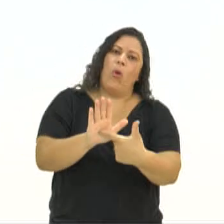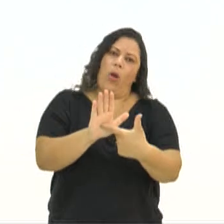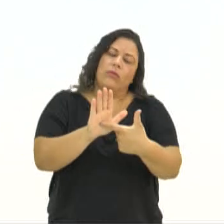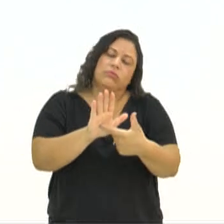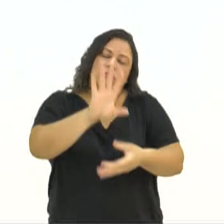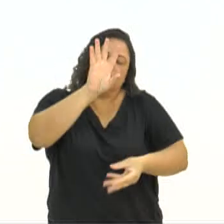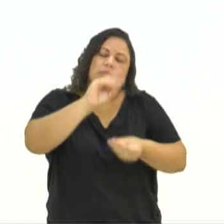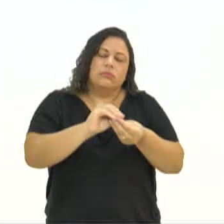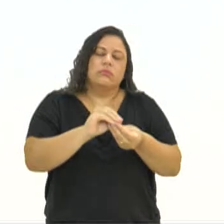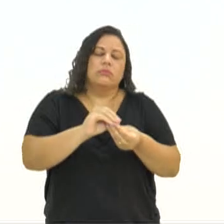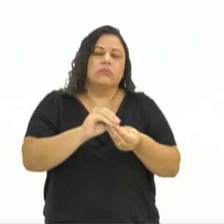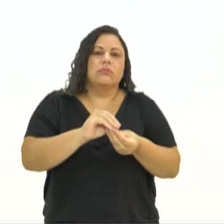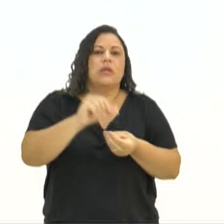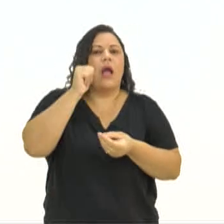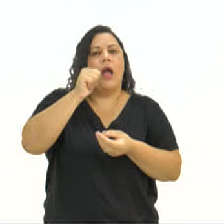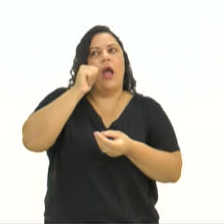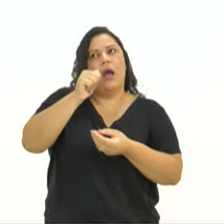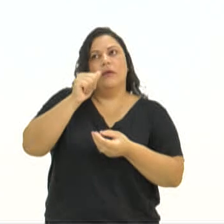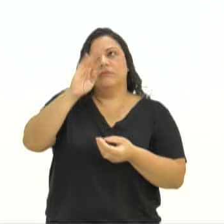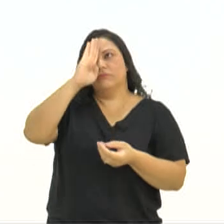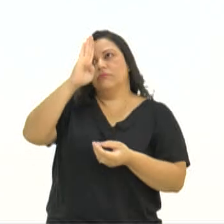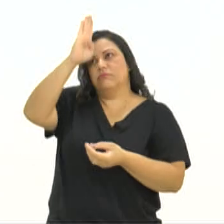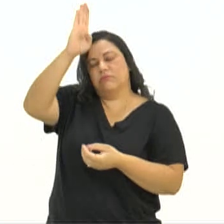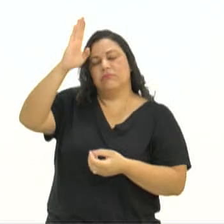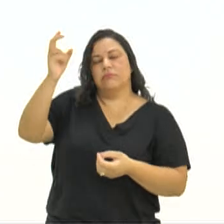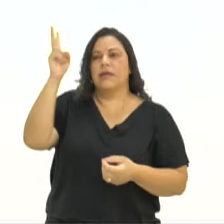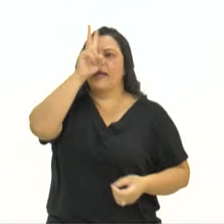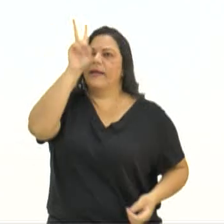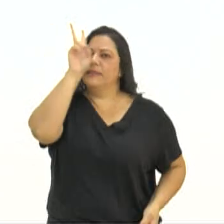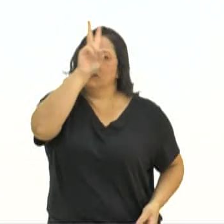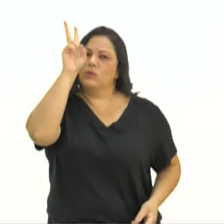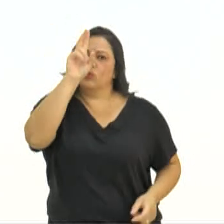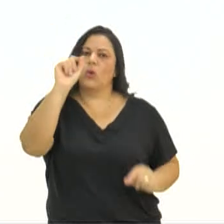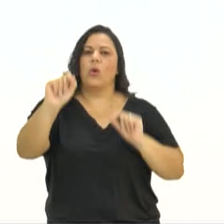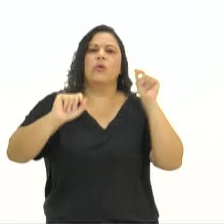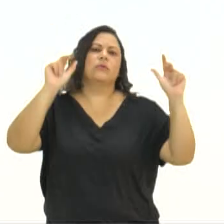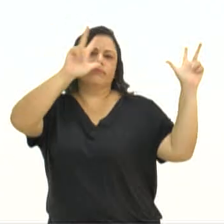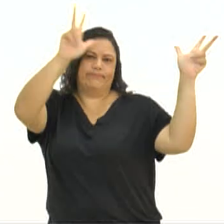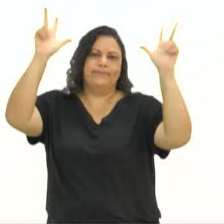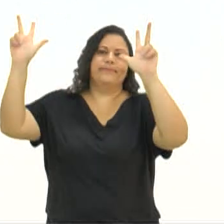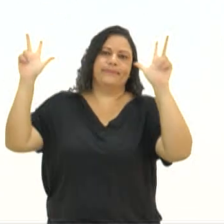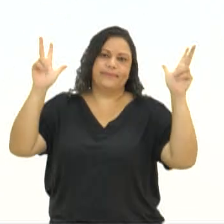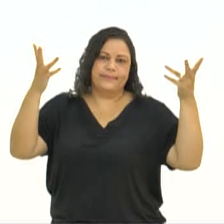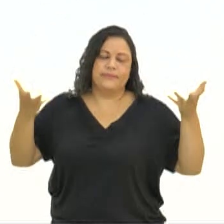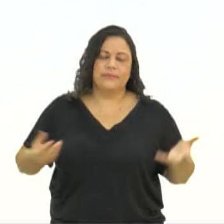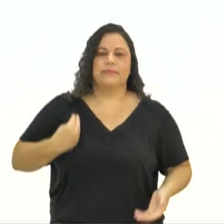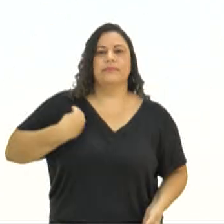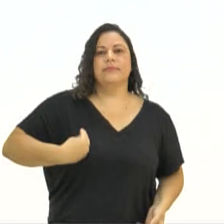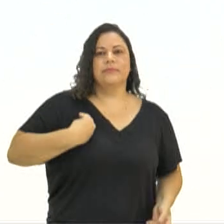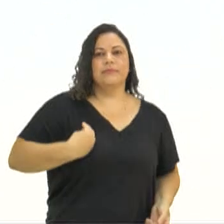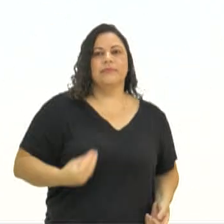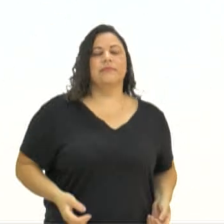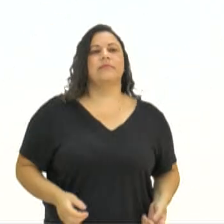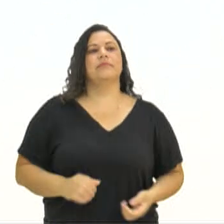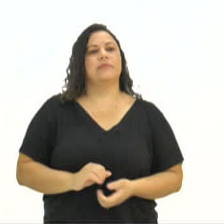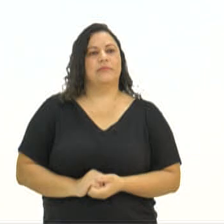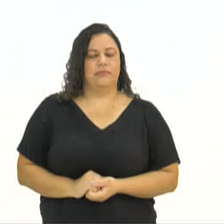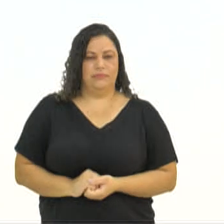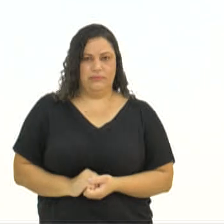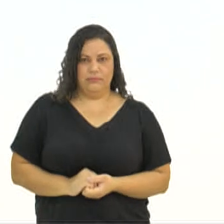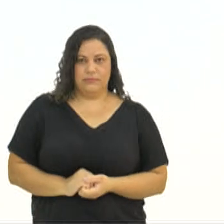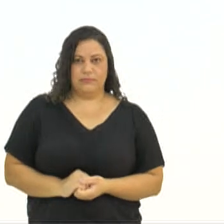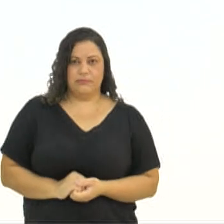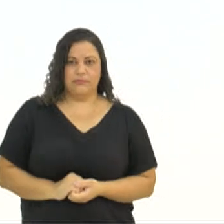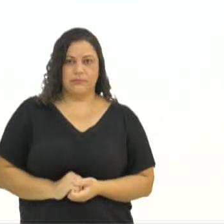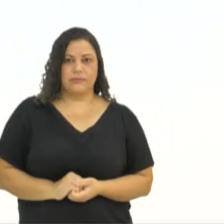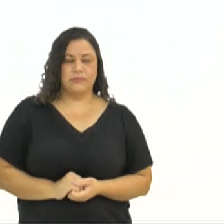brevemente a protagonista, apresenta a história da protagonista, quais são as aventuras que ela vai viver. Presenta el espacio y